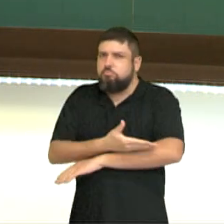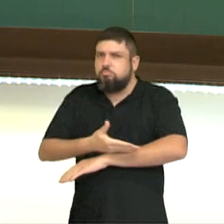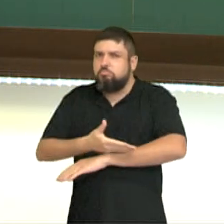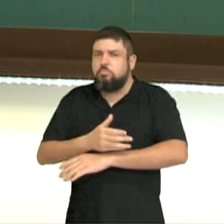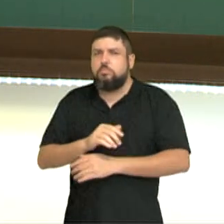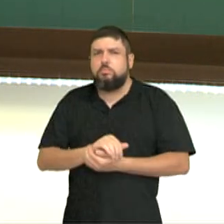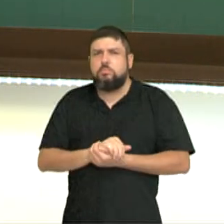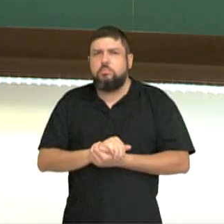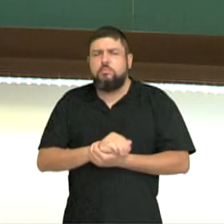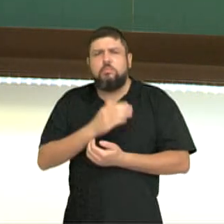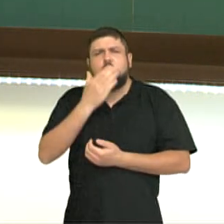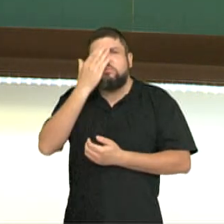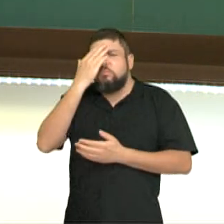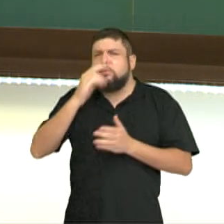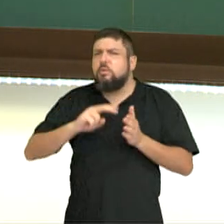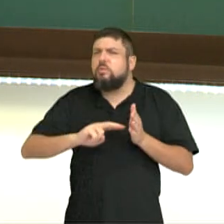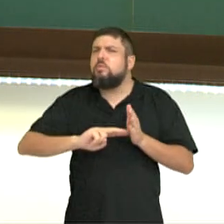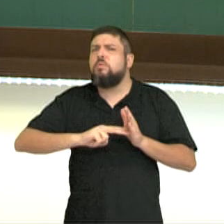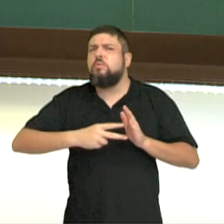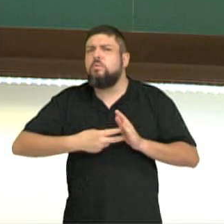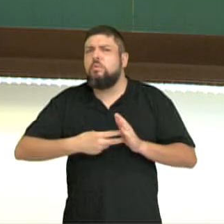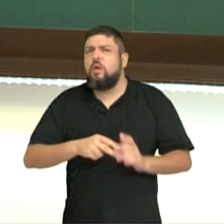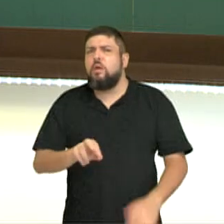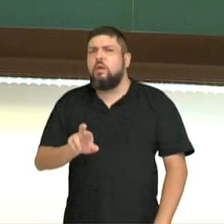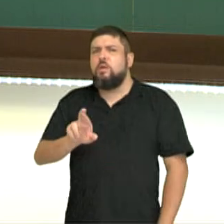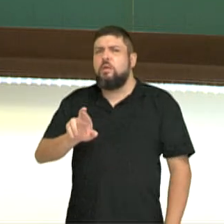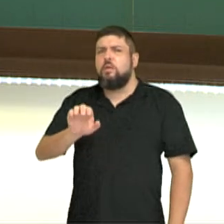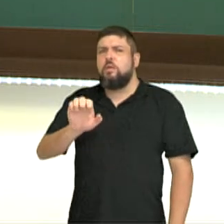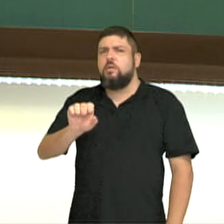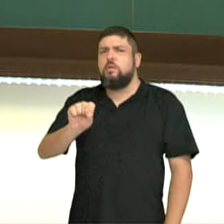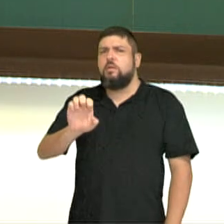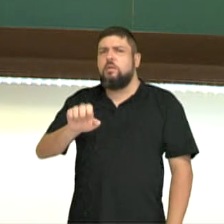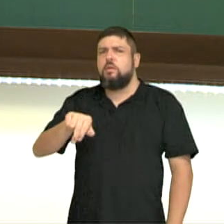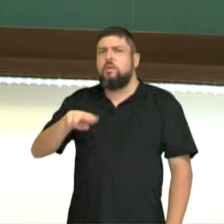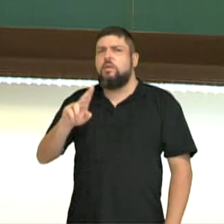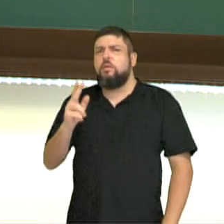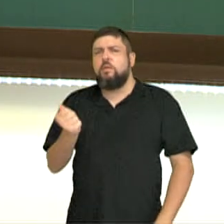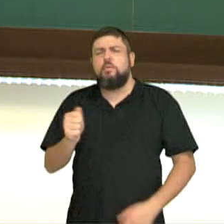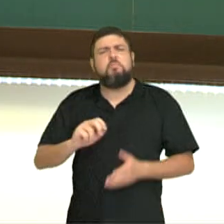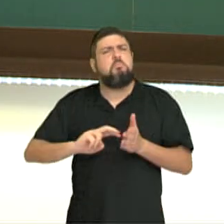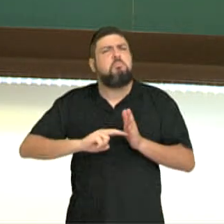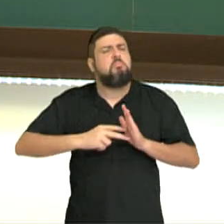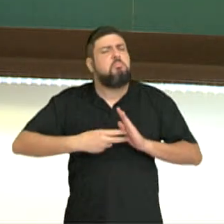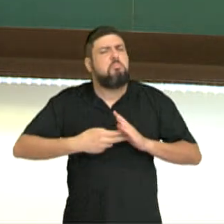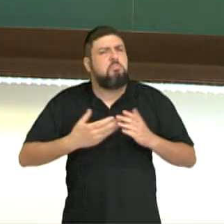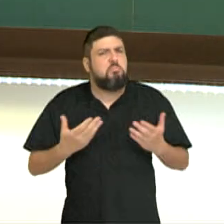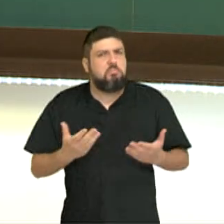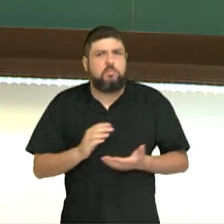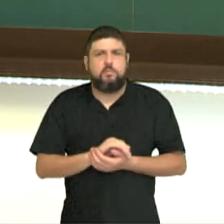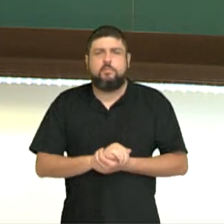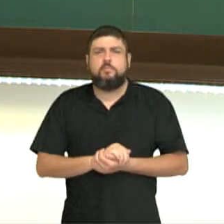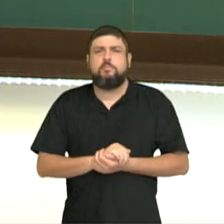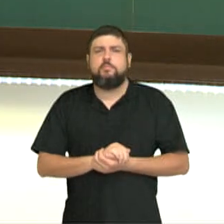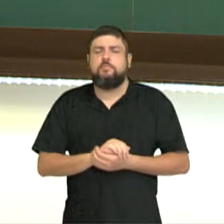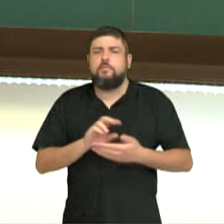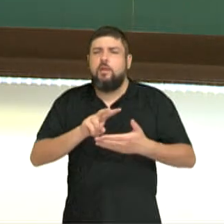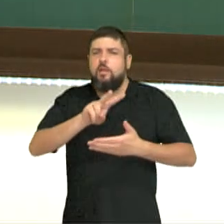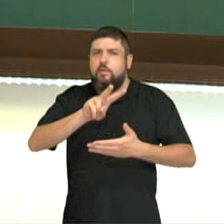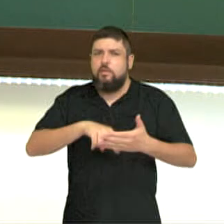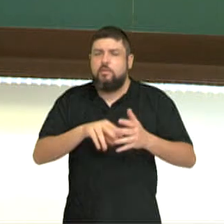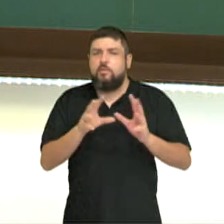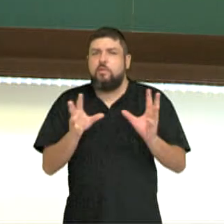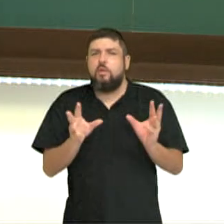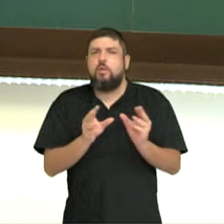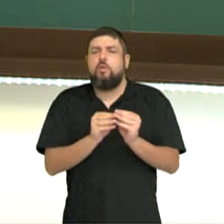sabe o que é uma resenha? Para que ela serve? Te convido, então, a ler comigo a resenha do Pequeno Príncipe,